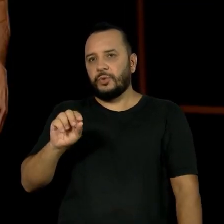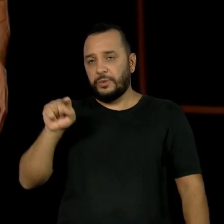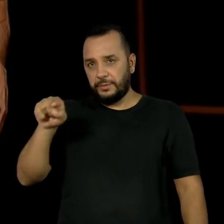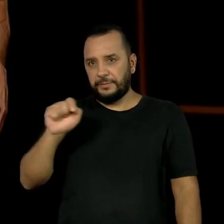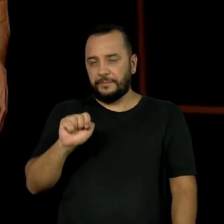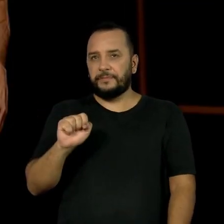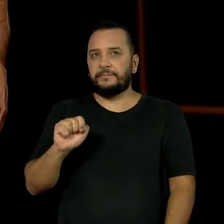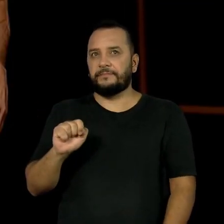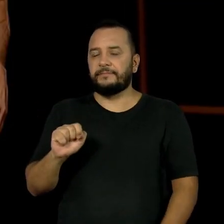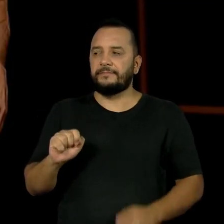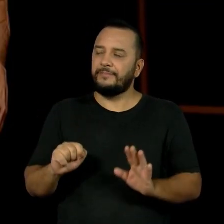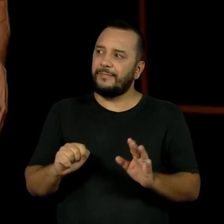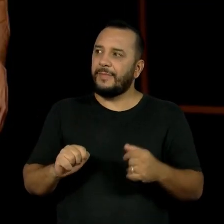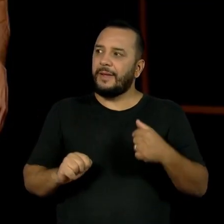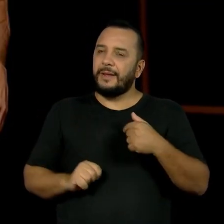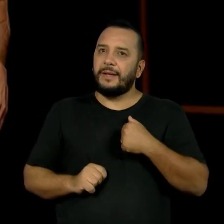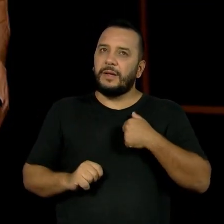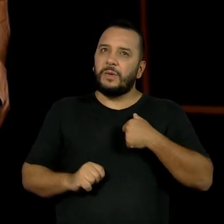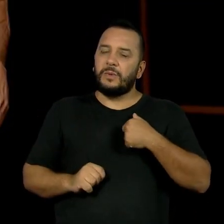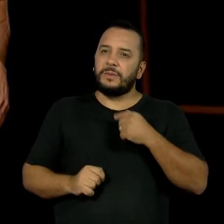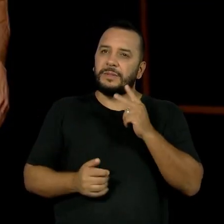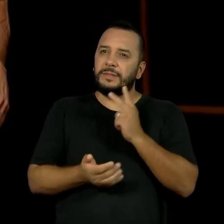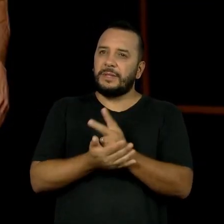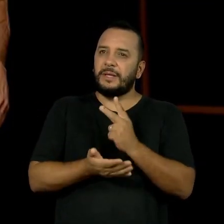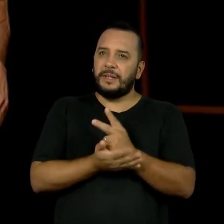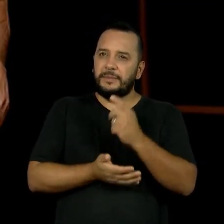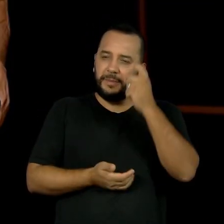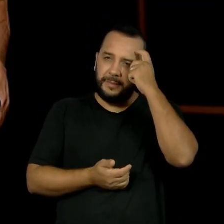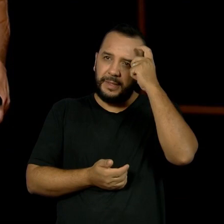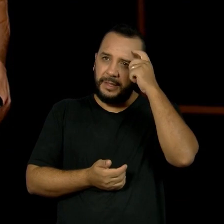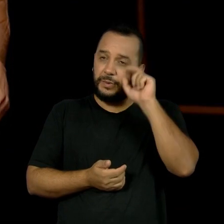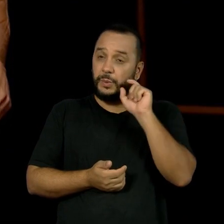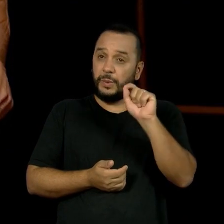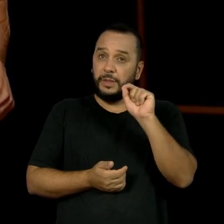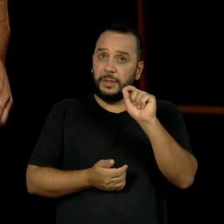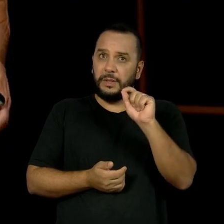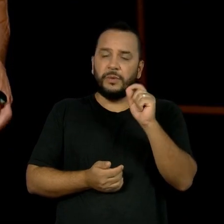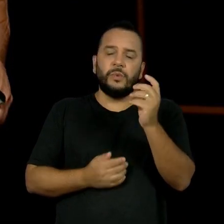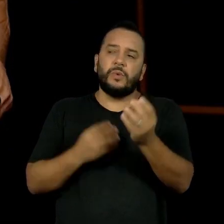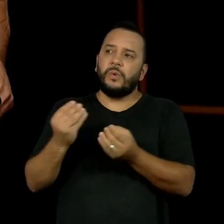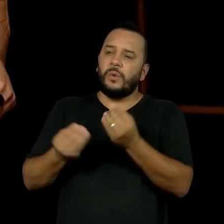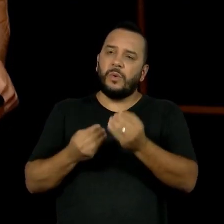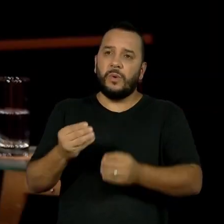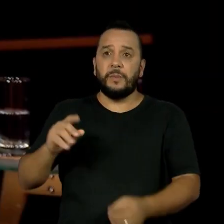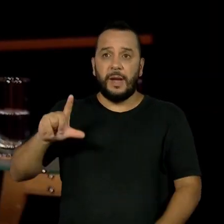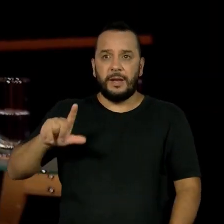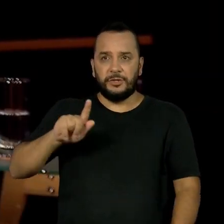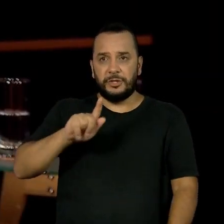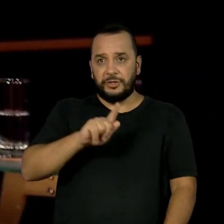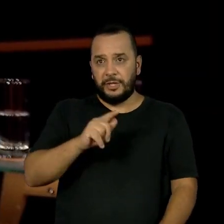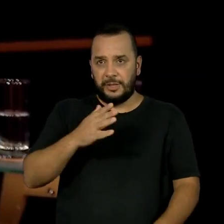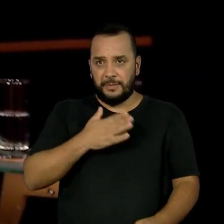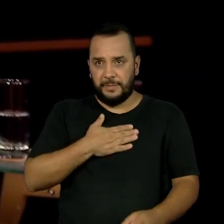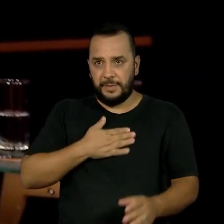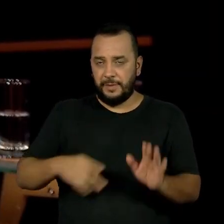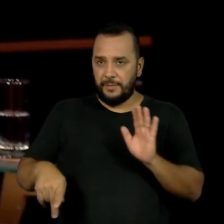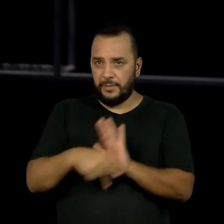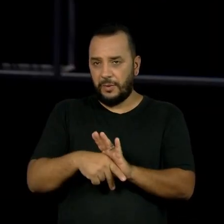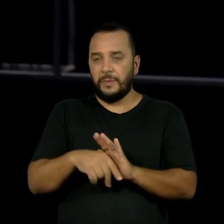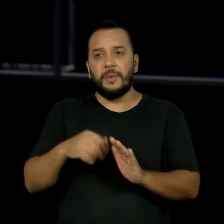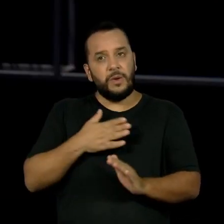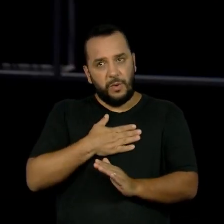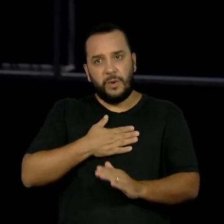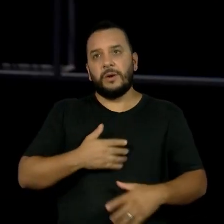que sempre vem desse lugar de como trazer para a minha linguagem própria, né? E eu gosto dos desafios,